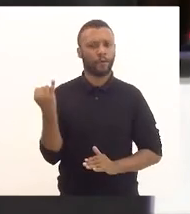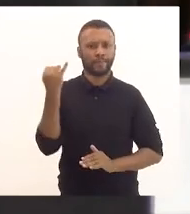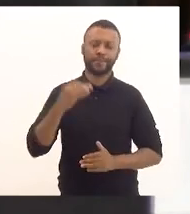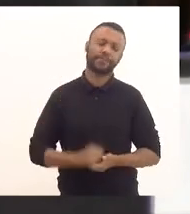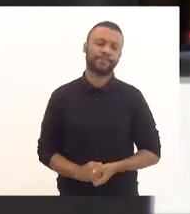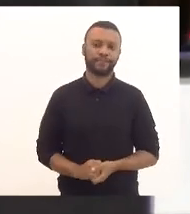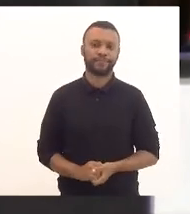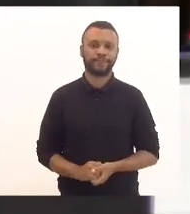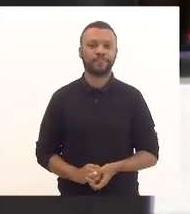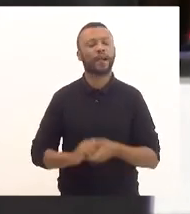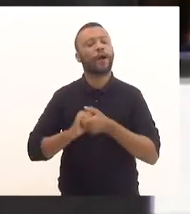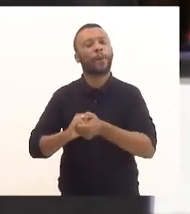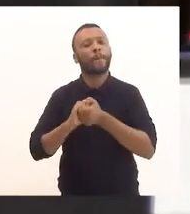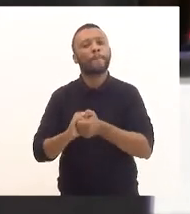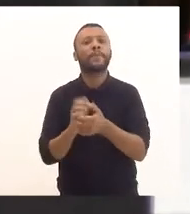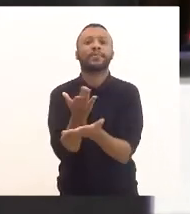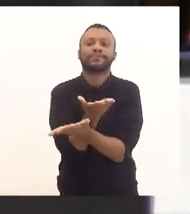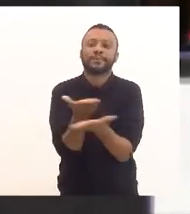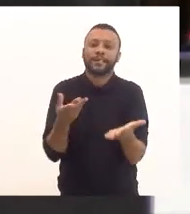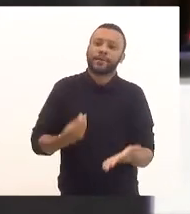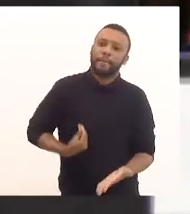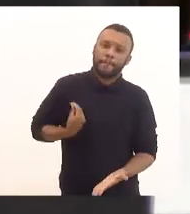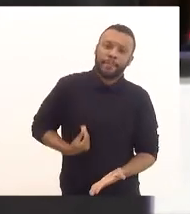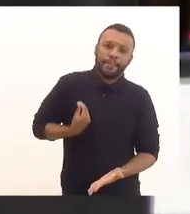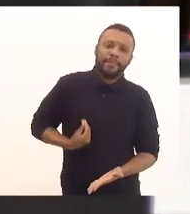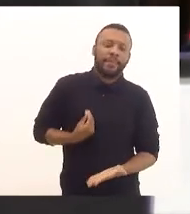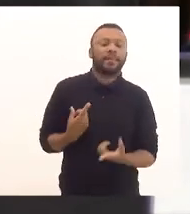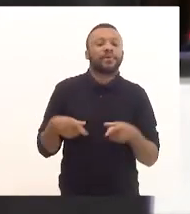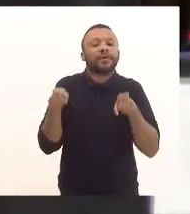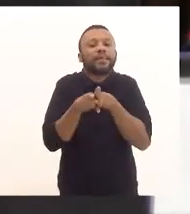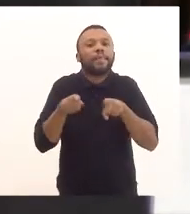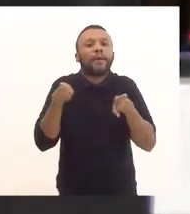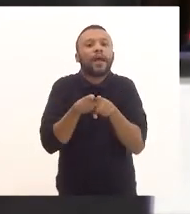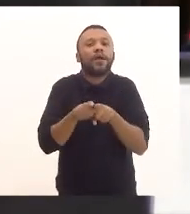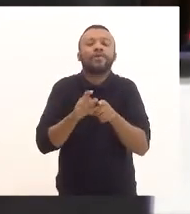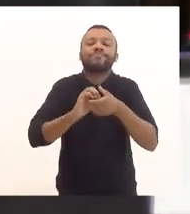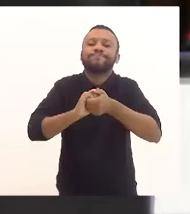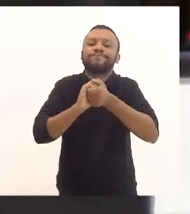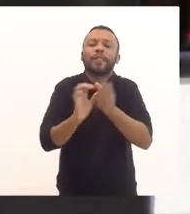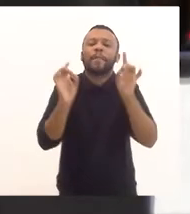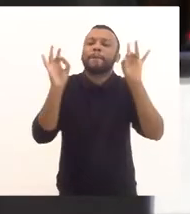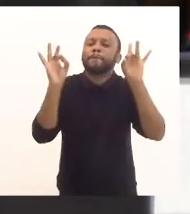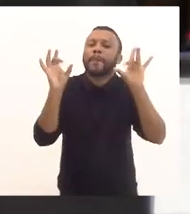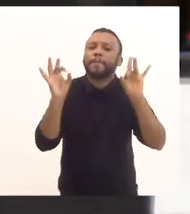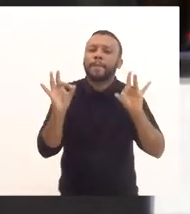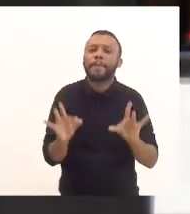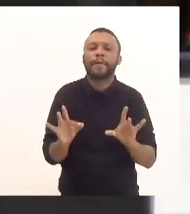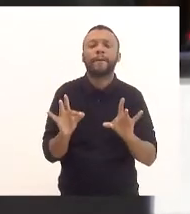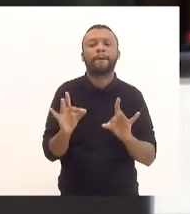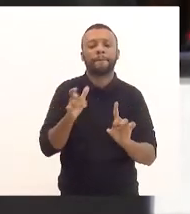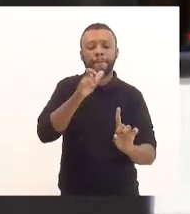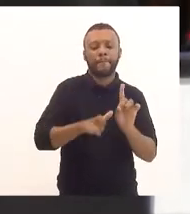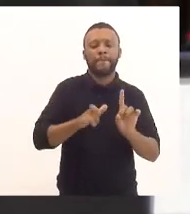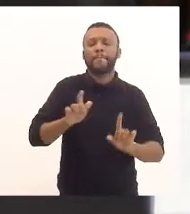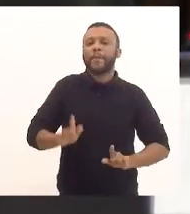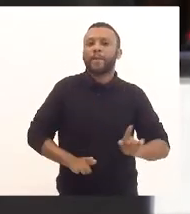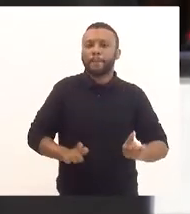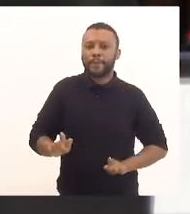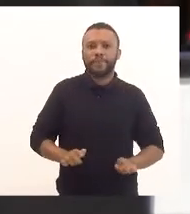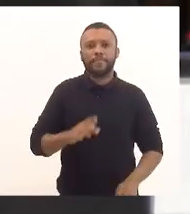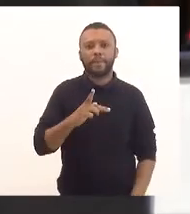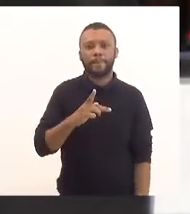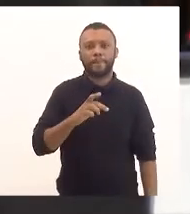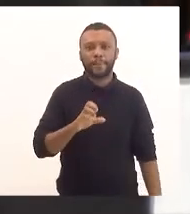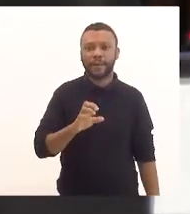cumprimento os senhores e senhoras aqui presentes e também um cumprimento especial meu filho do primo Petrúcio Malafaia